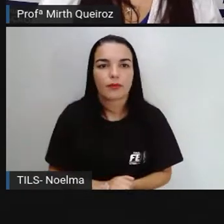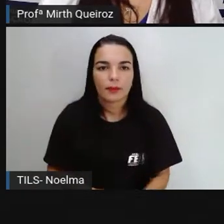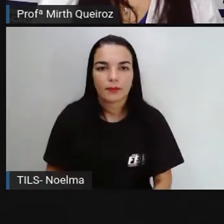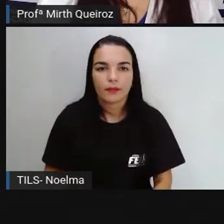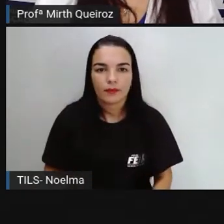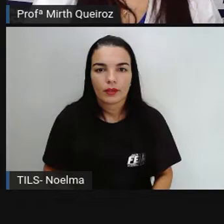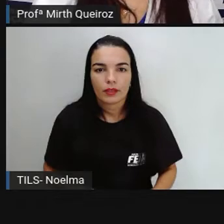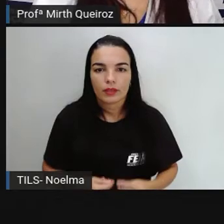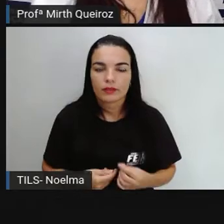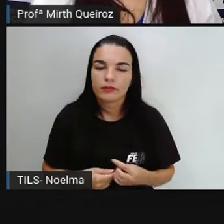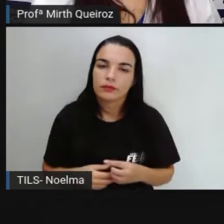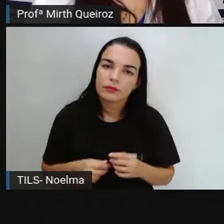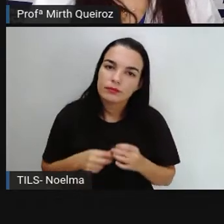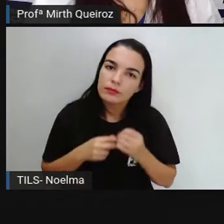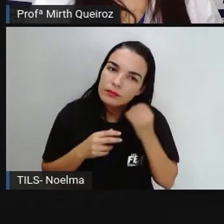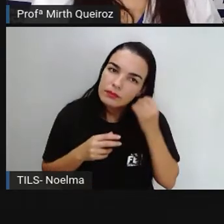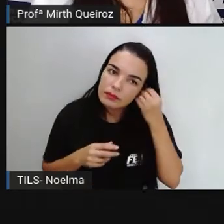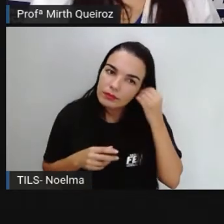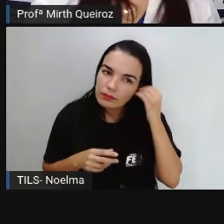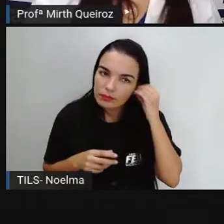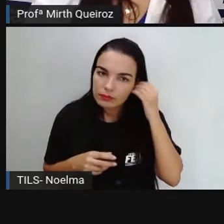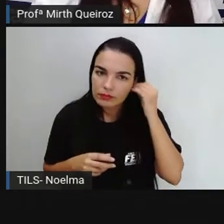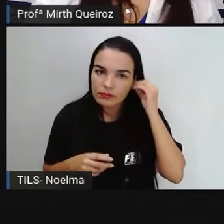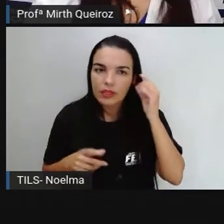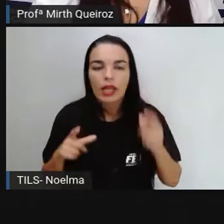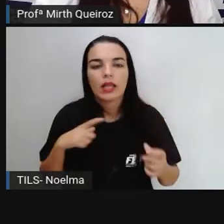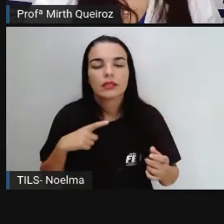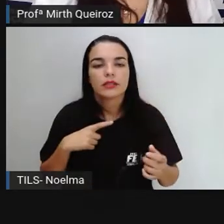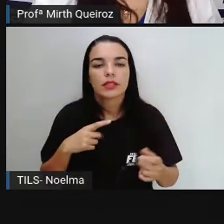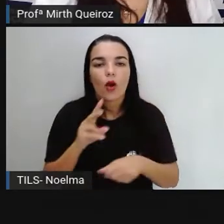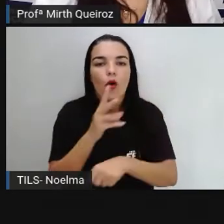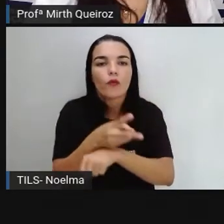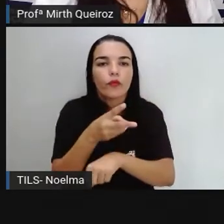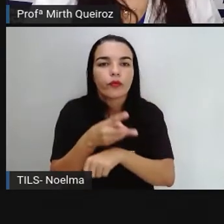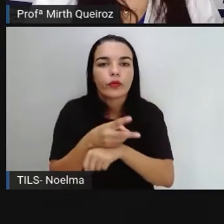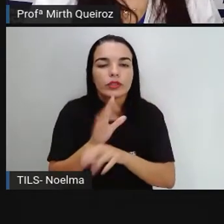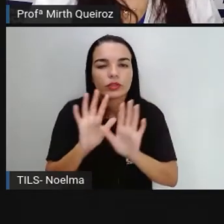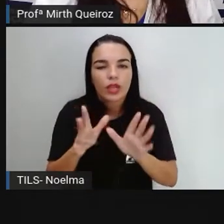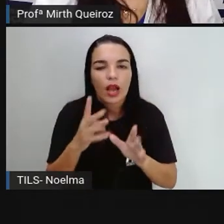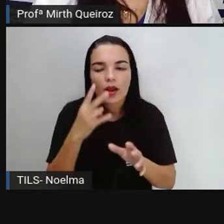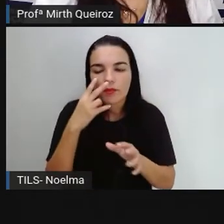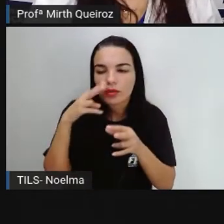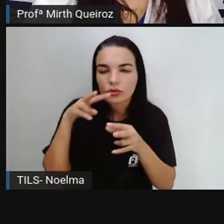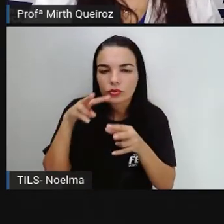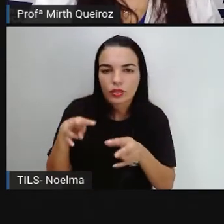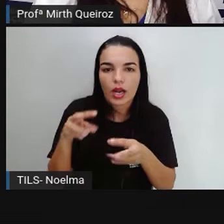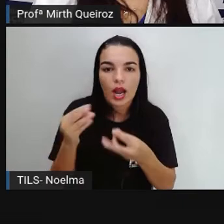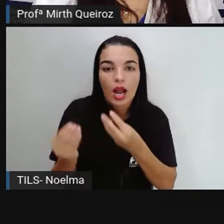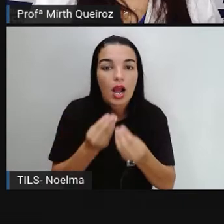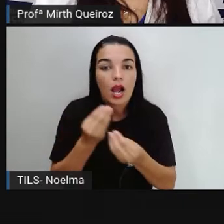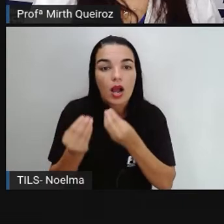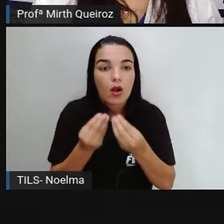E aqui eu trouxe para vocês um vídeo onde nós retrataremos aqui